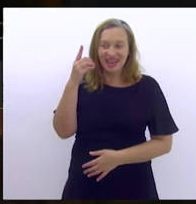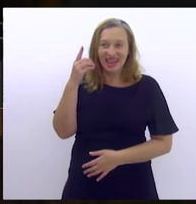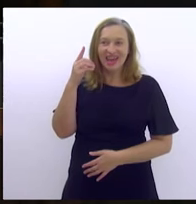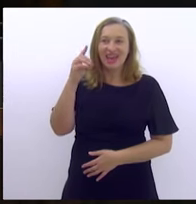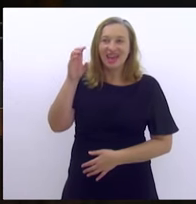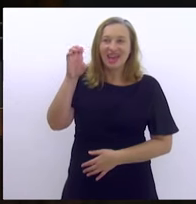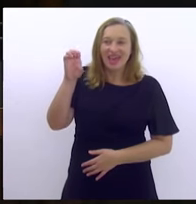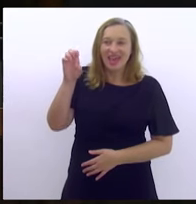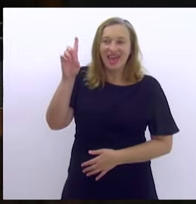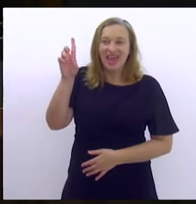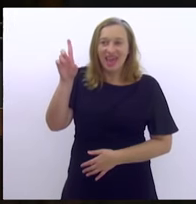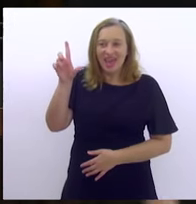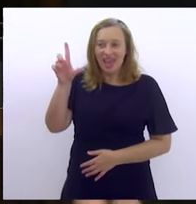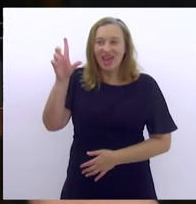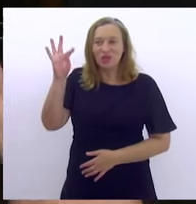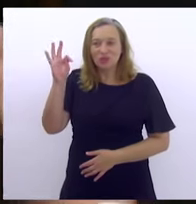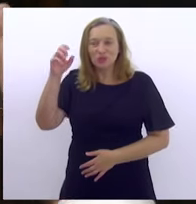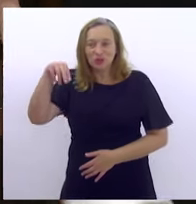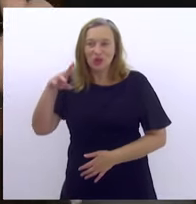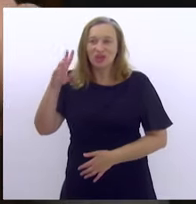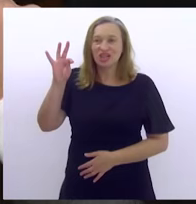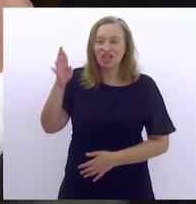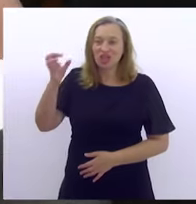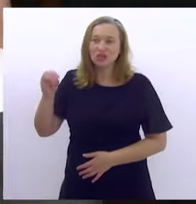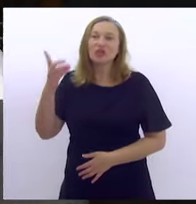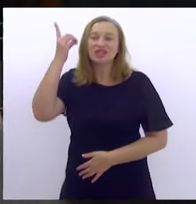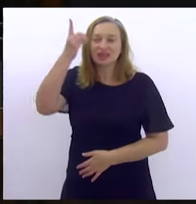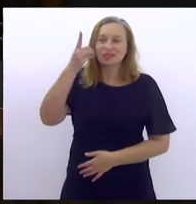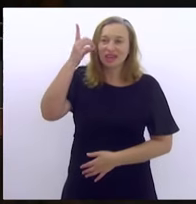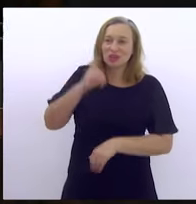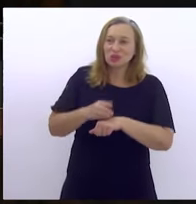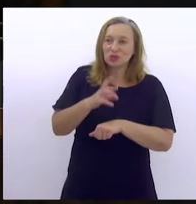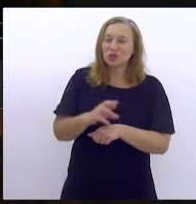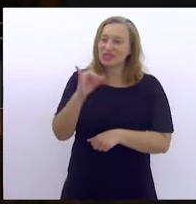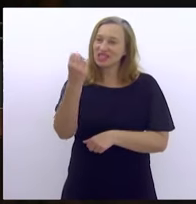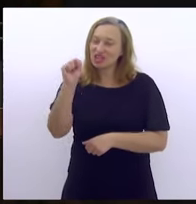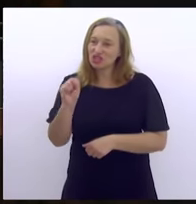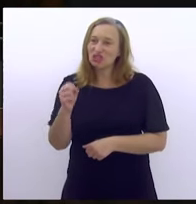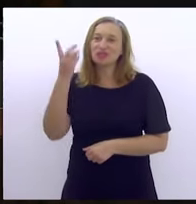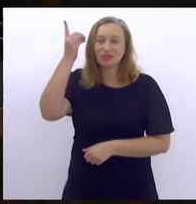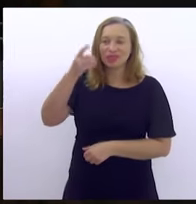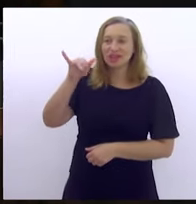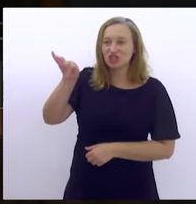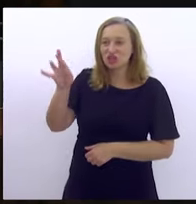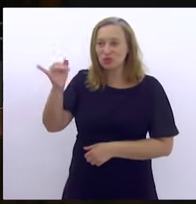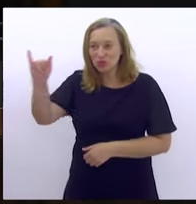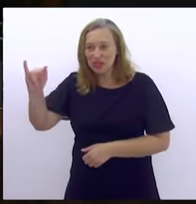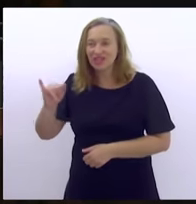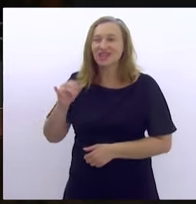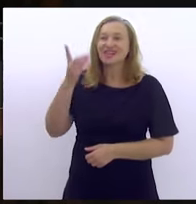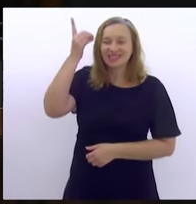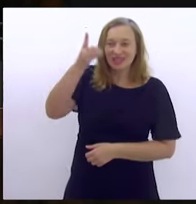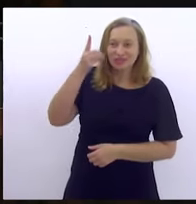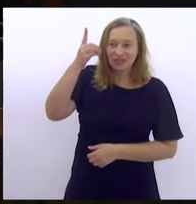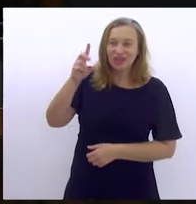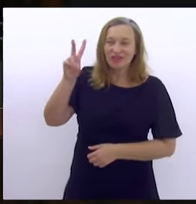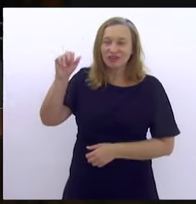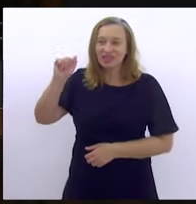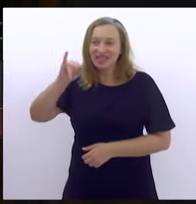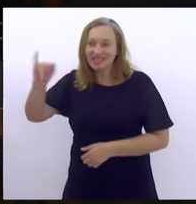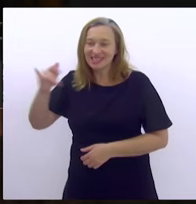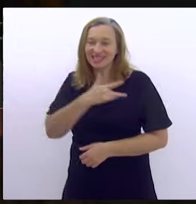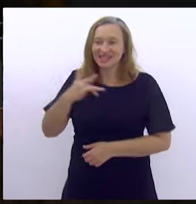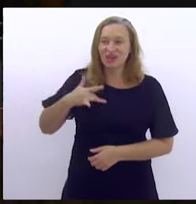Elton Cristo, deputado doutor Serginho, deputado Iuri, deputado Valdeci da